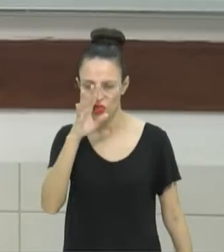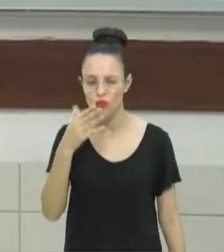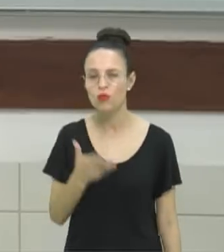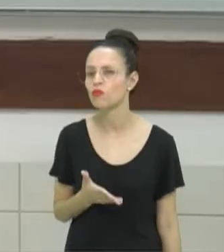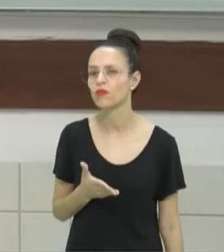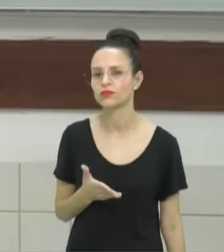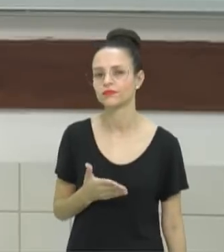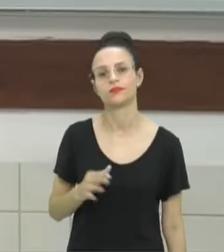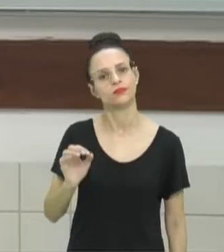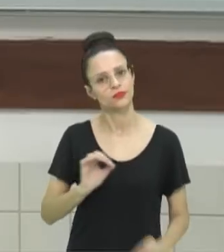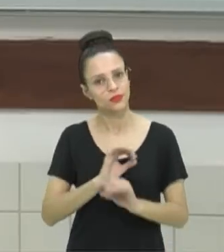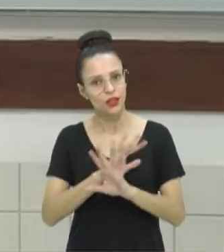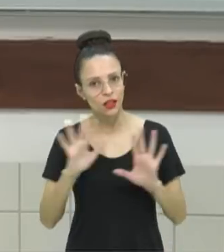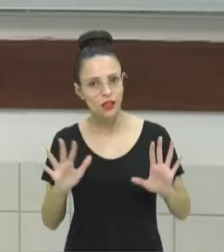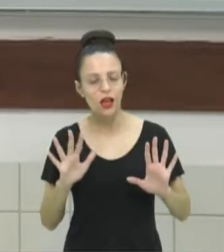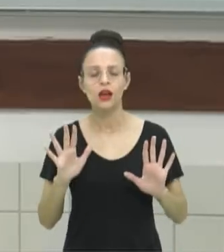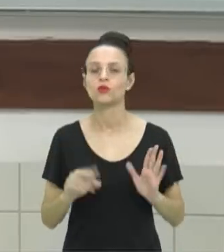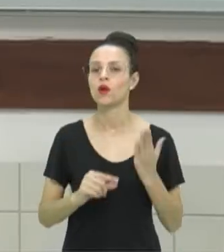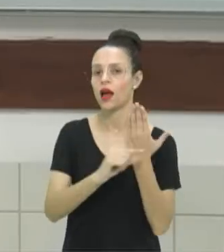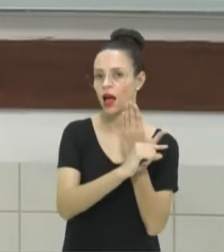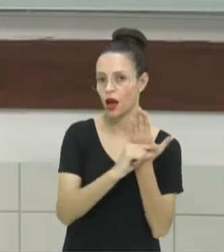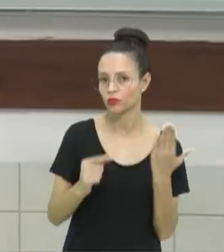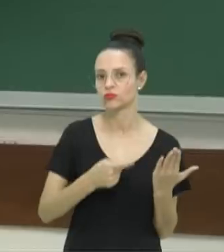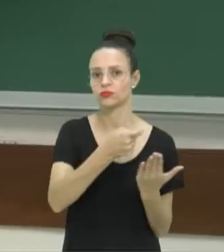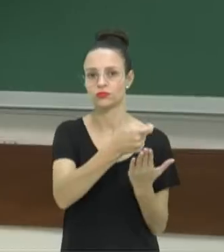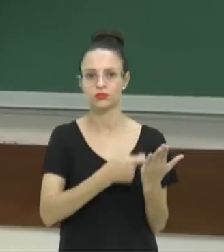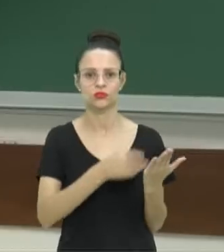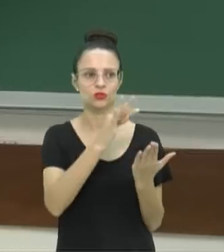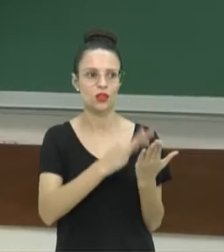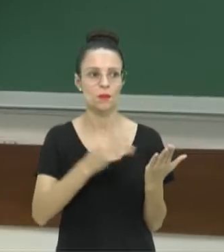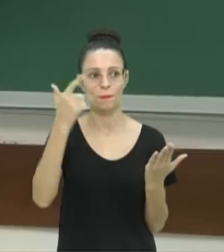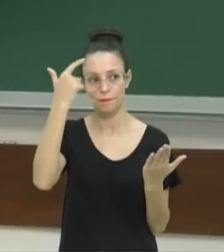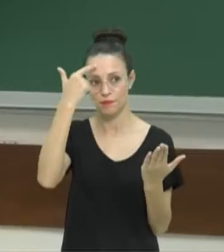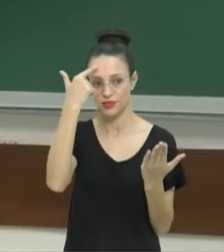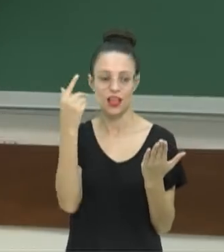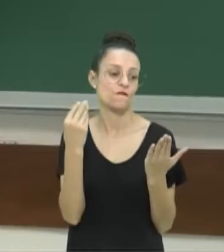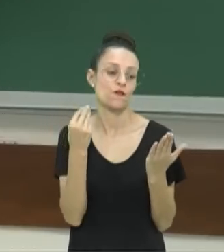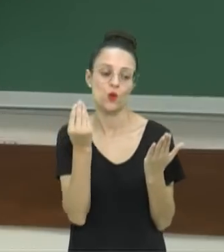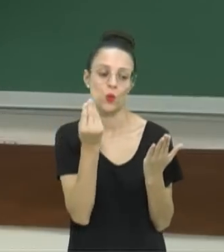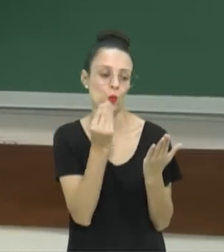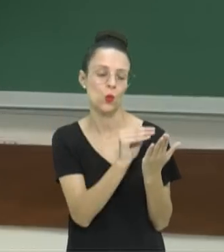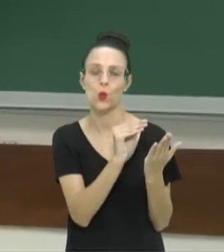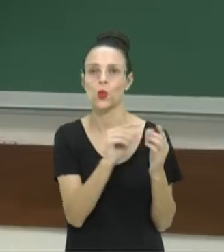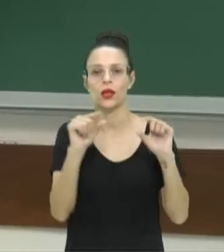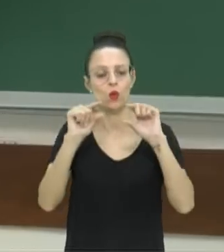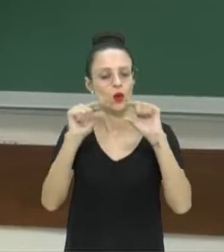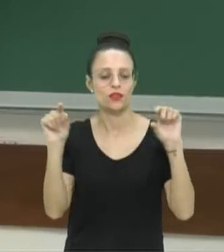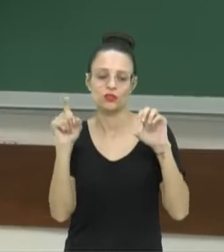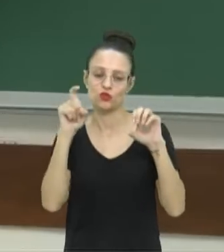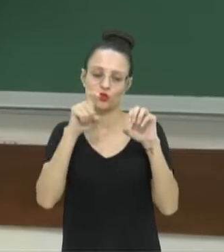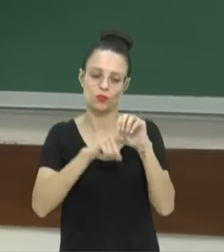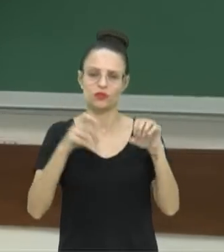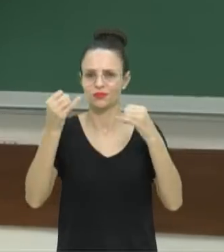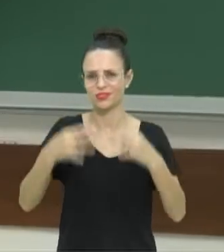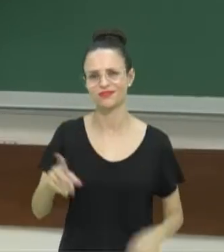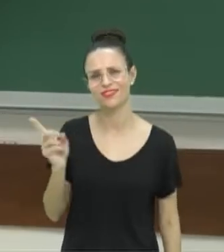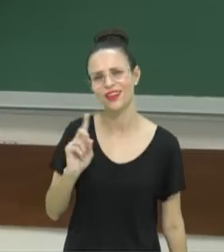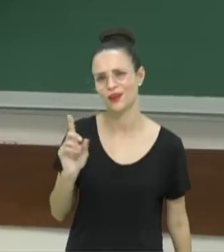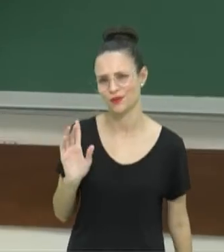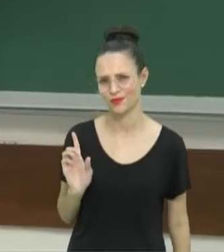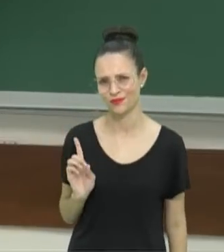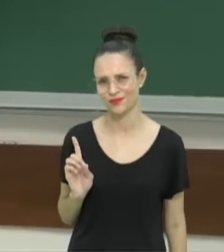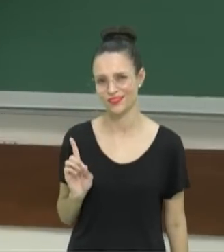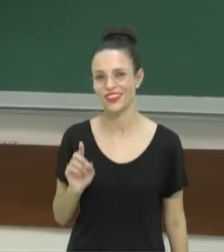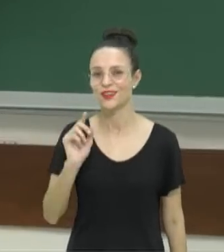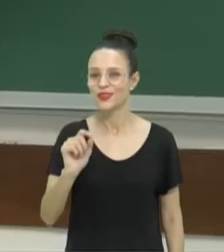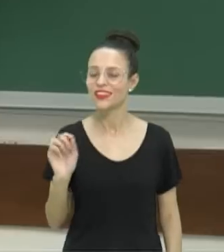ali? Claro, quando o autor do texto produziu, ele não ficou pensando, eu vou colocar oração subordinada explicativa. Claro que não.